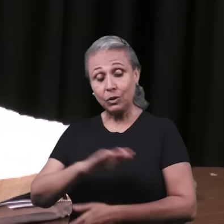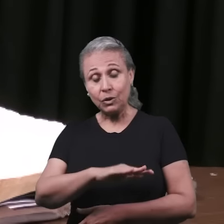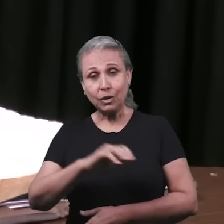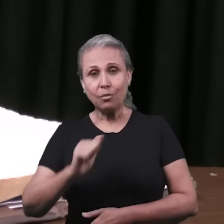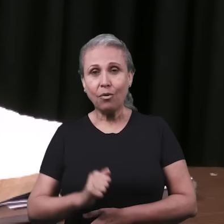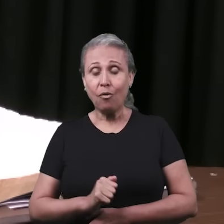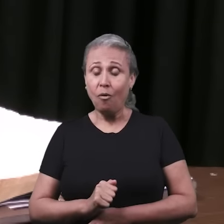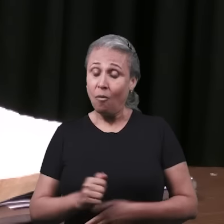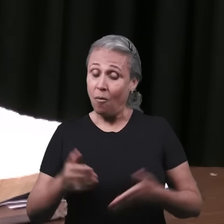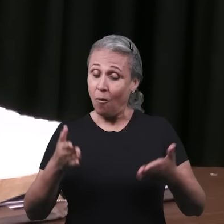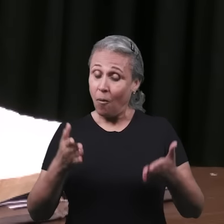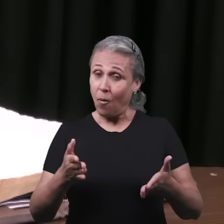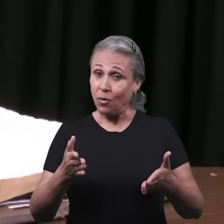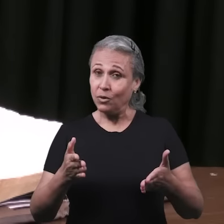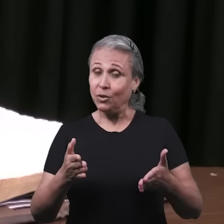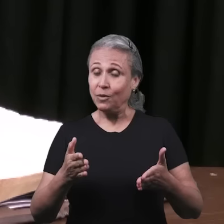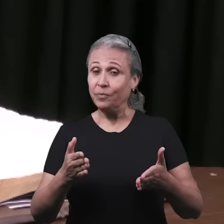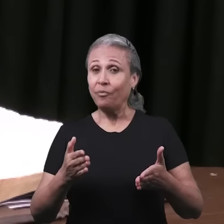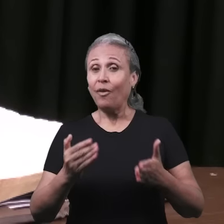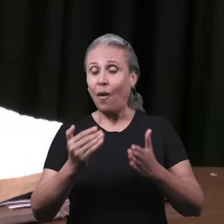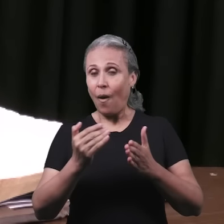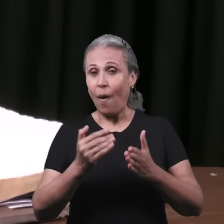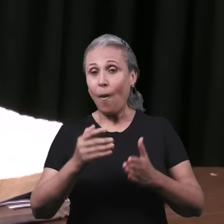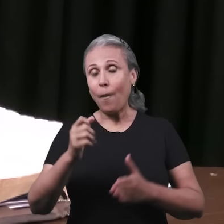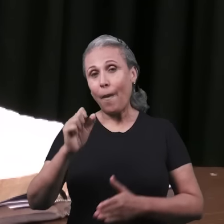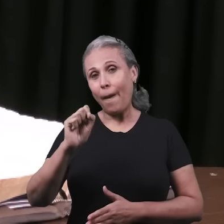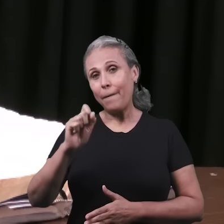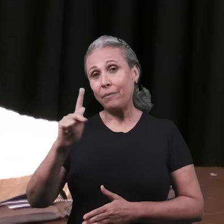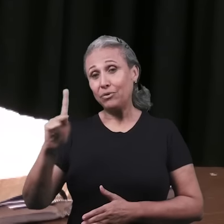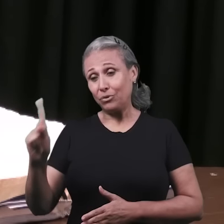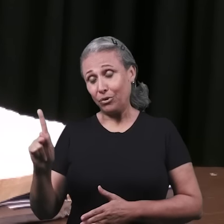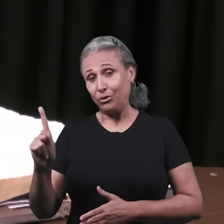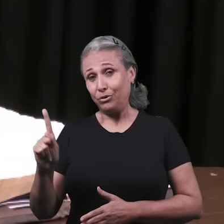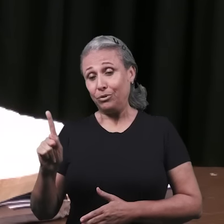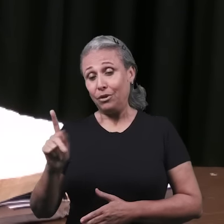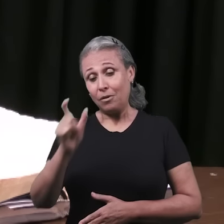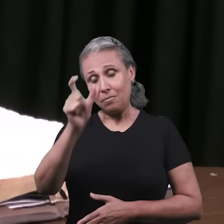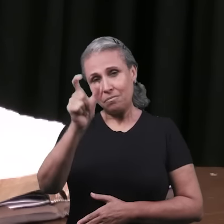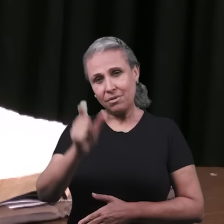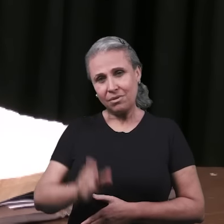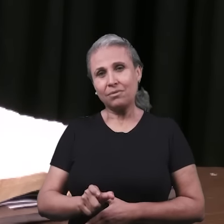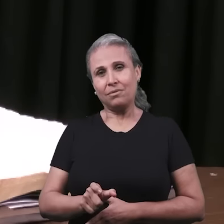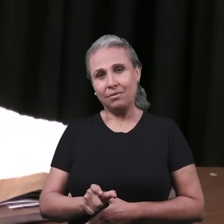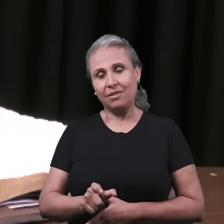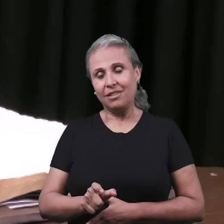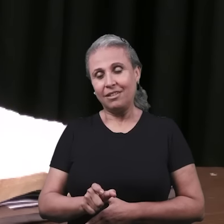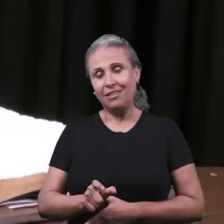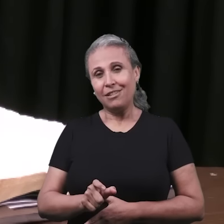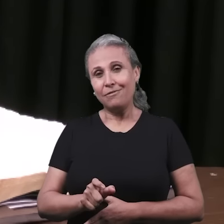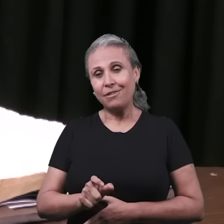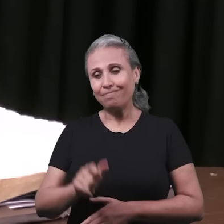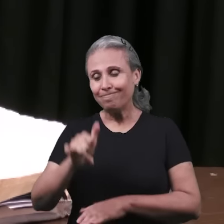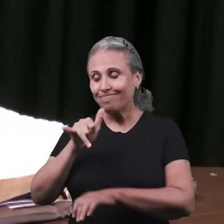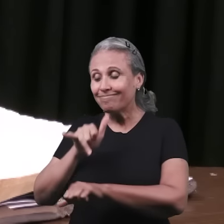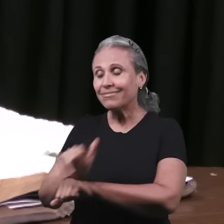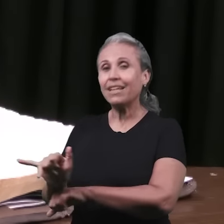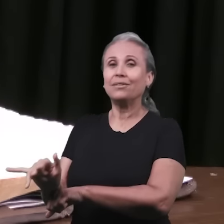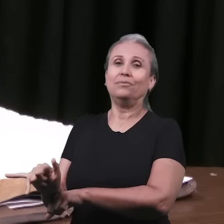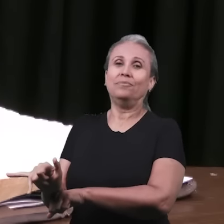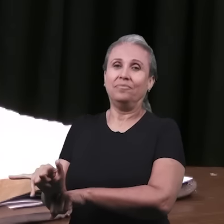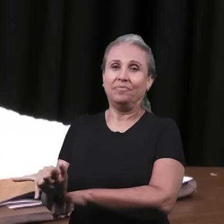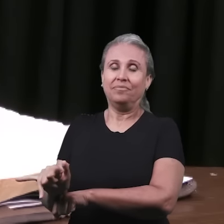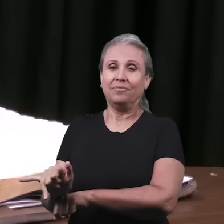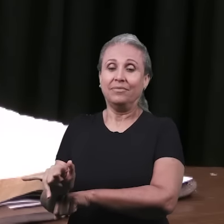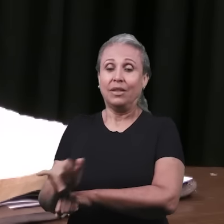mais delicada, porque hoje iremos falar sobre um personagem que foi aquele que traiu